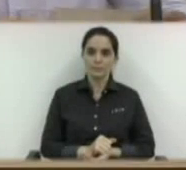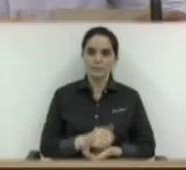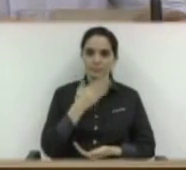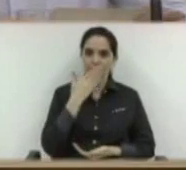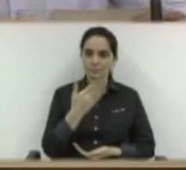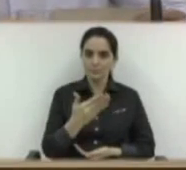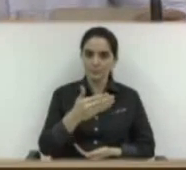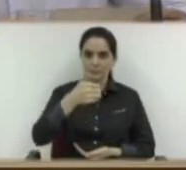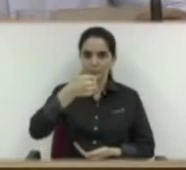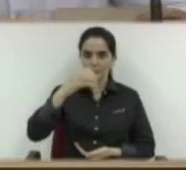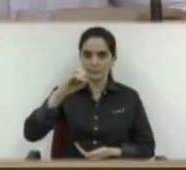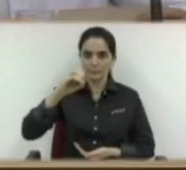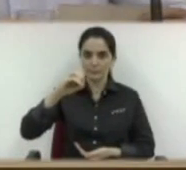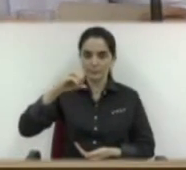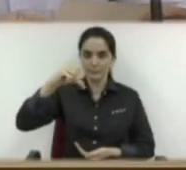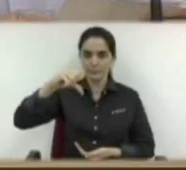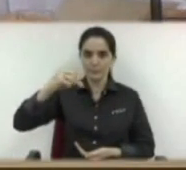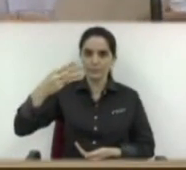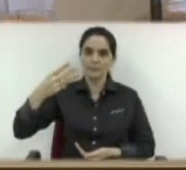Requerimento